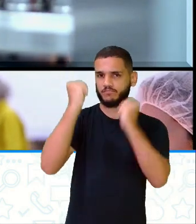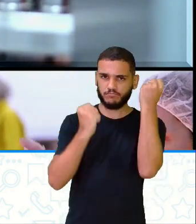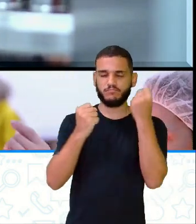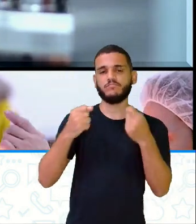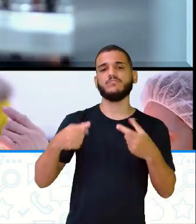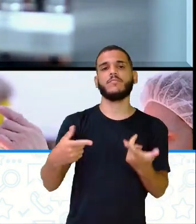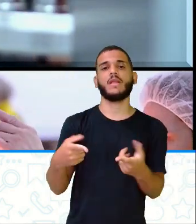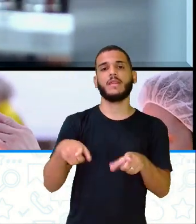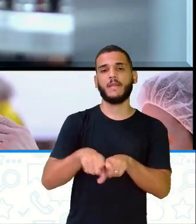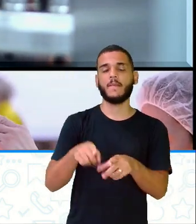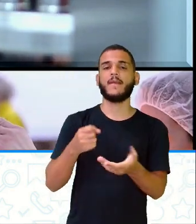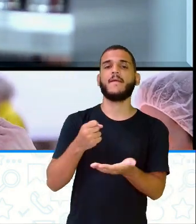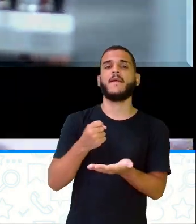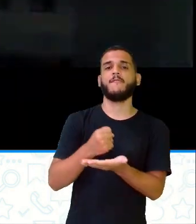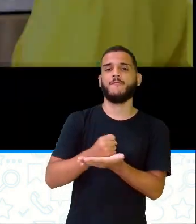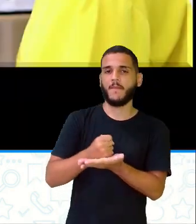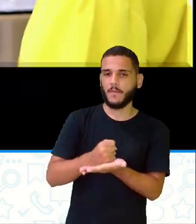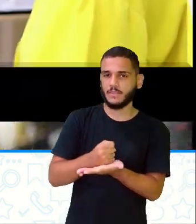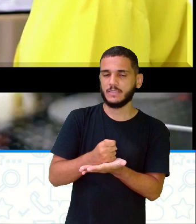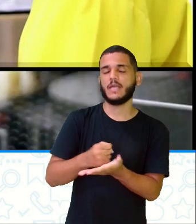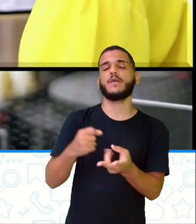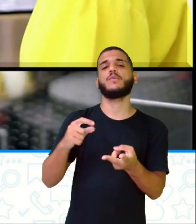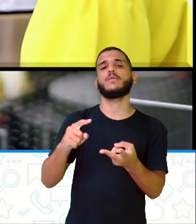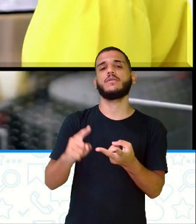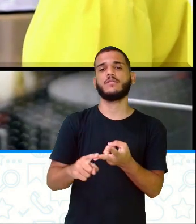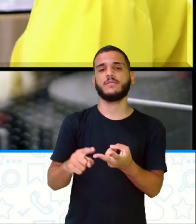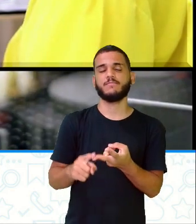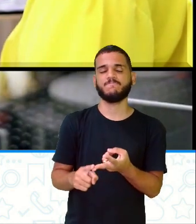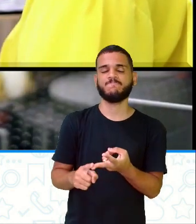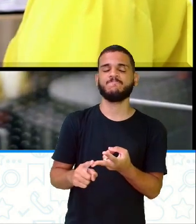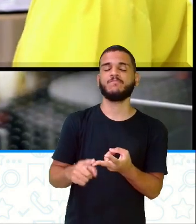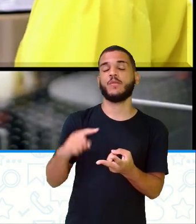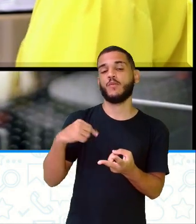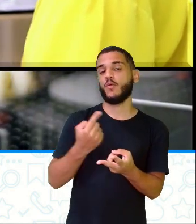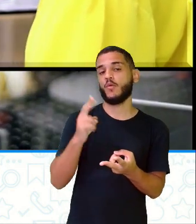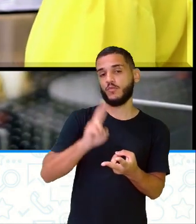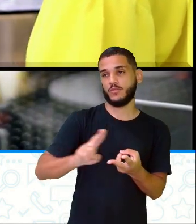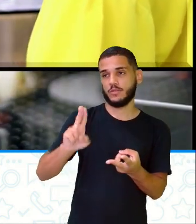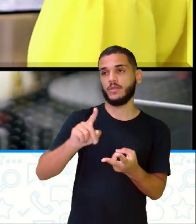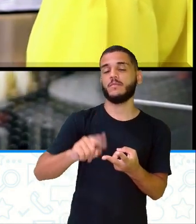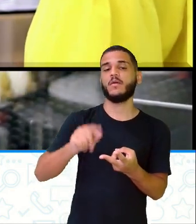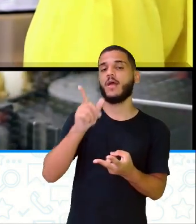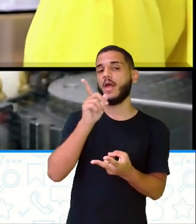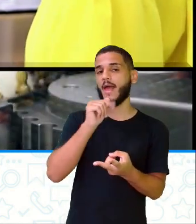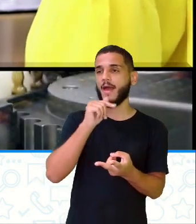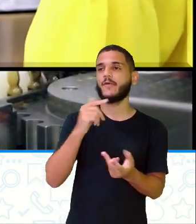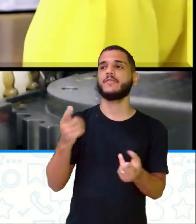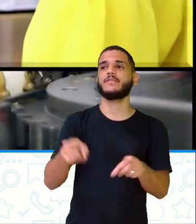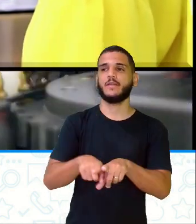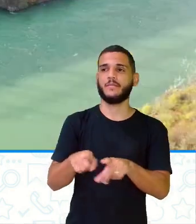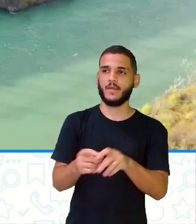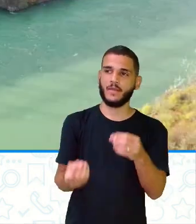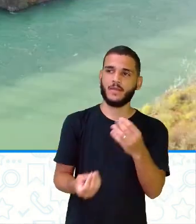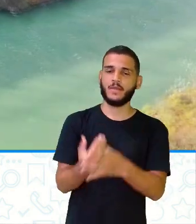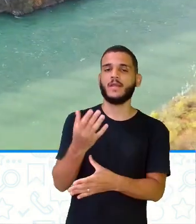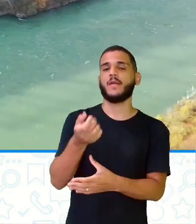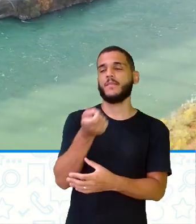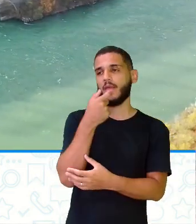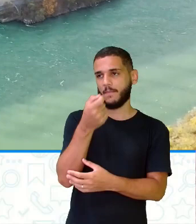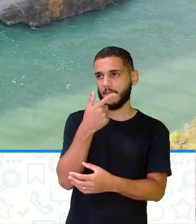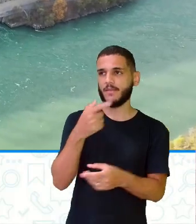tanto a farmacêutica, que é tão importante hoje para a gente, utiliza bastante água, gente, para produzir seus remédiozinhos,